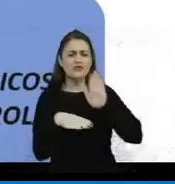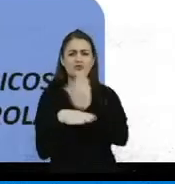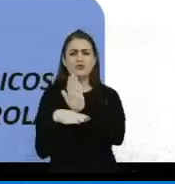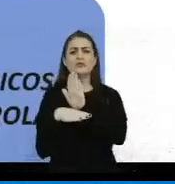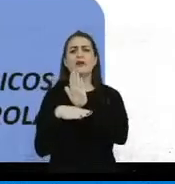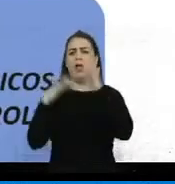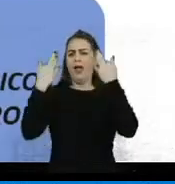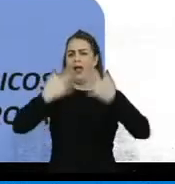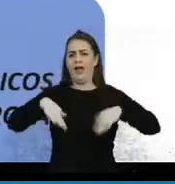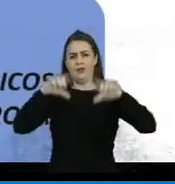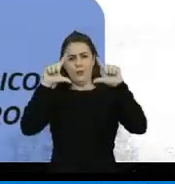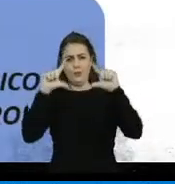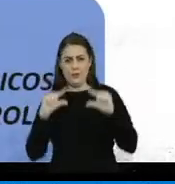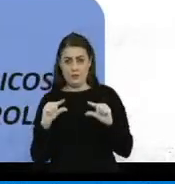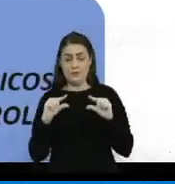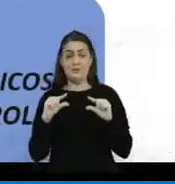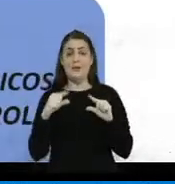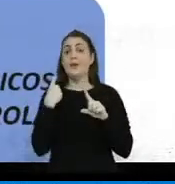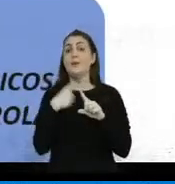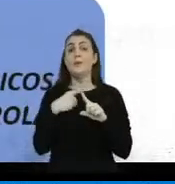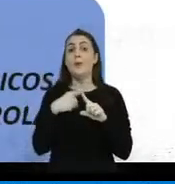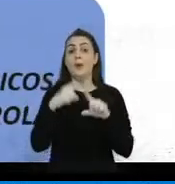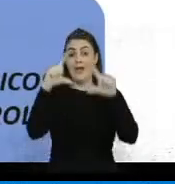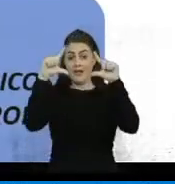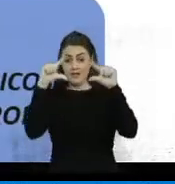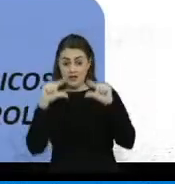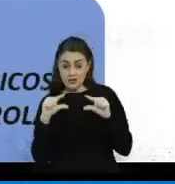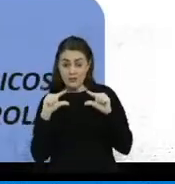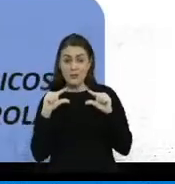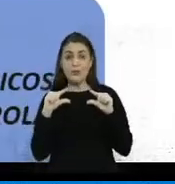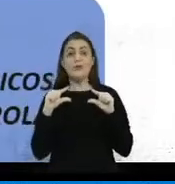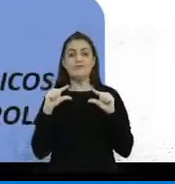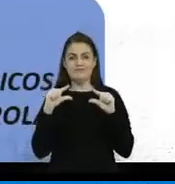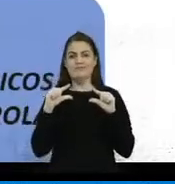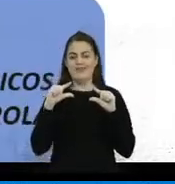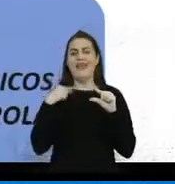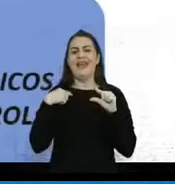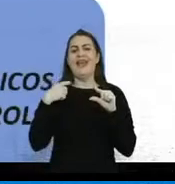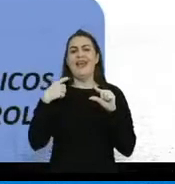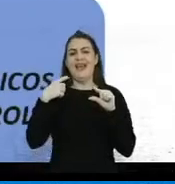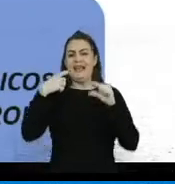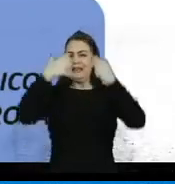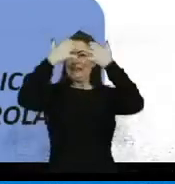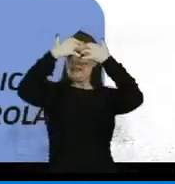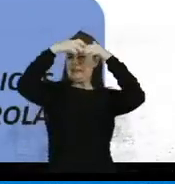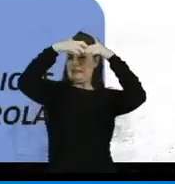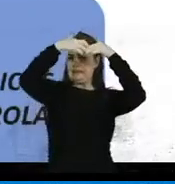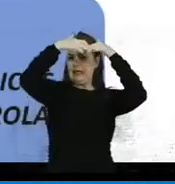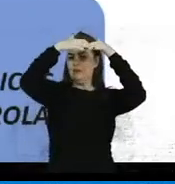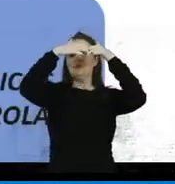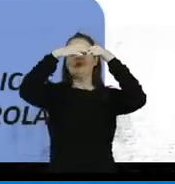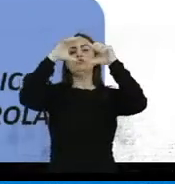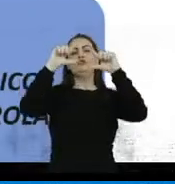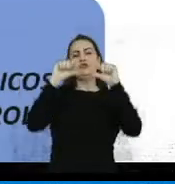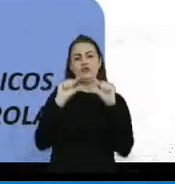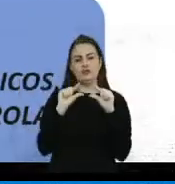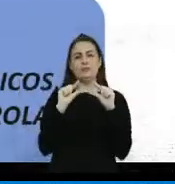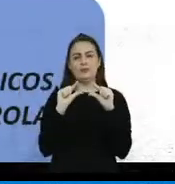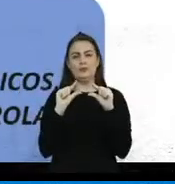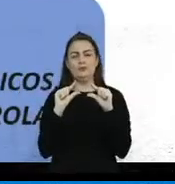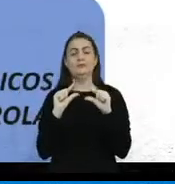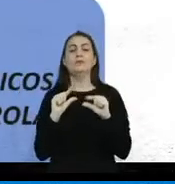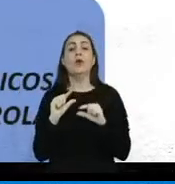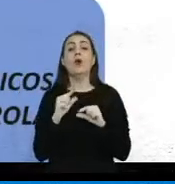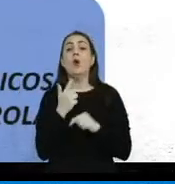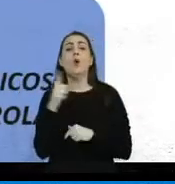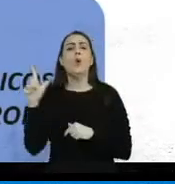no sistema nervoso. Outra coisa que é muito importante para diminuir a dor é o zinco. Pessoas que têm